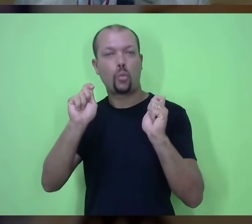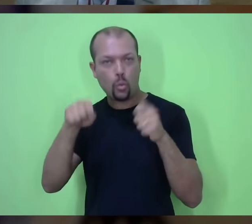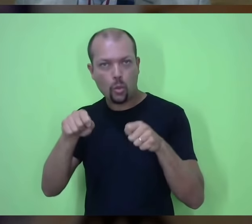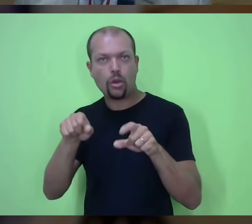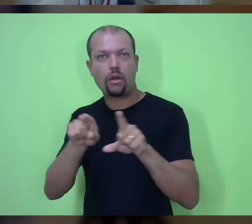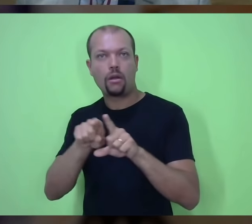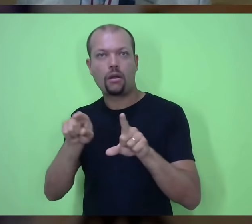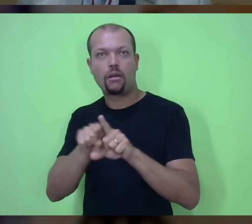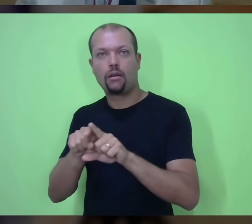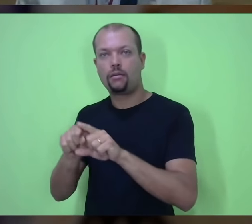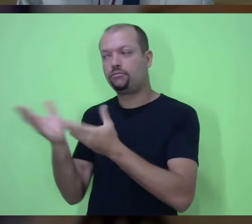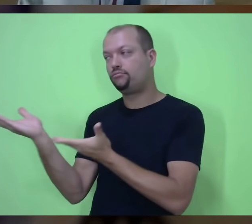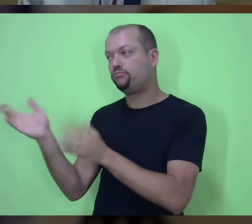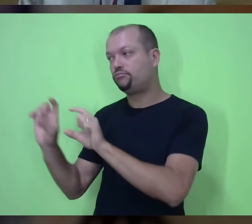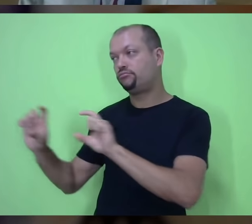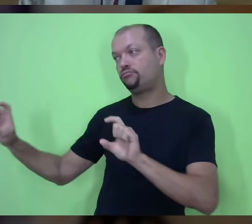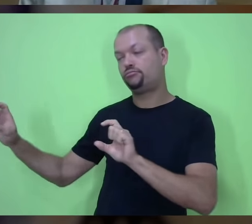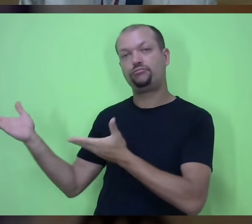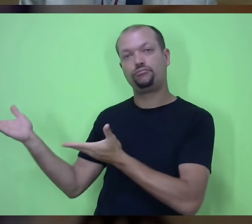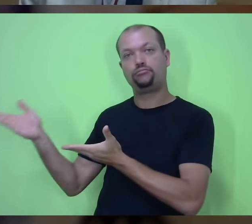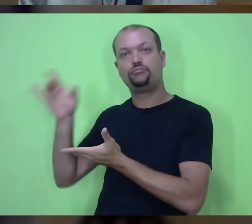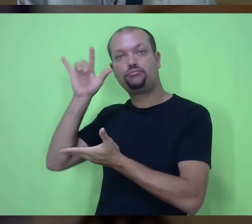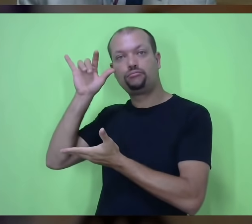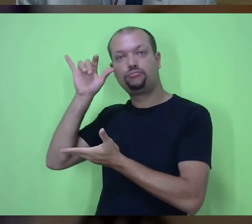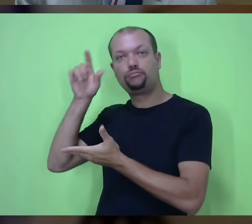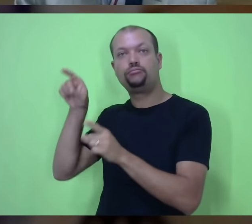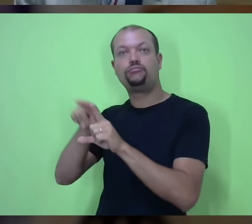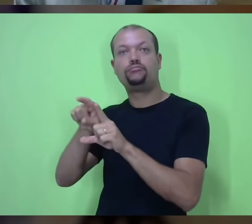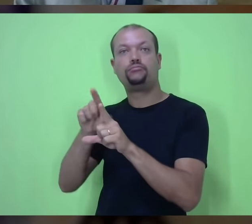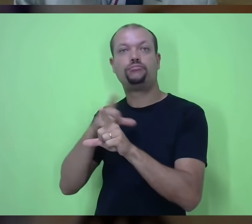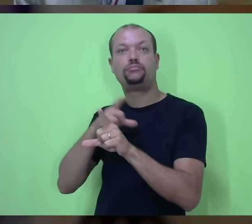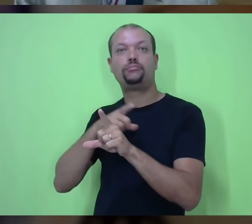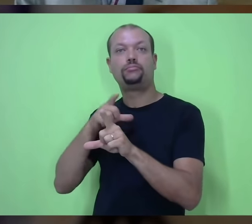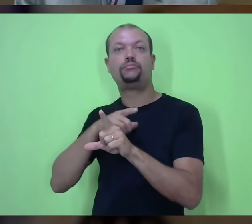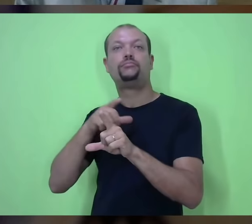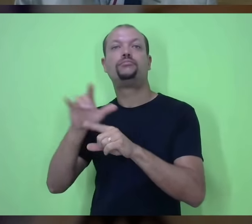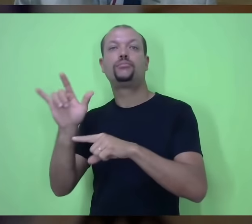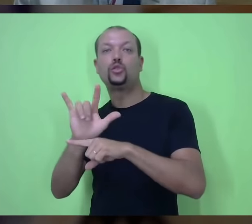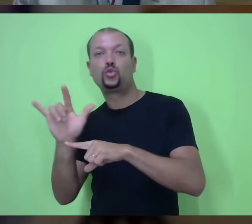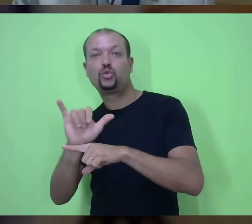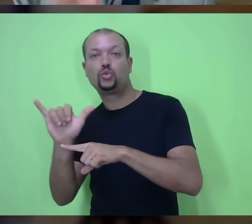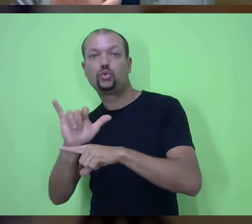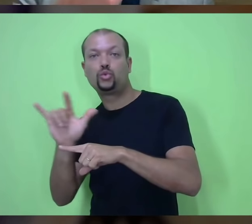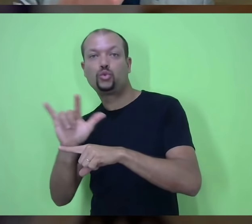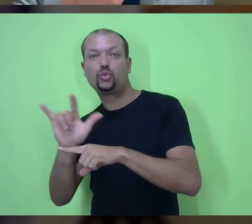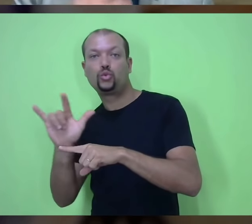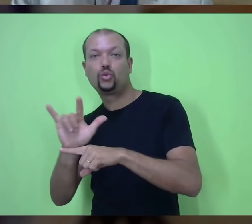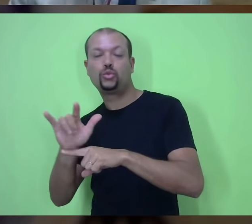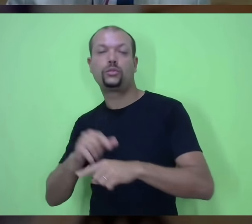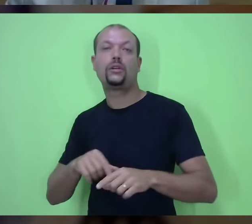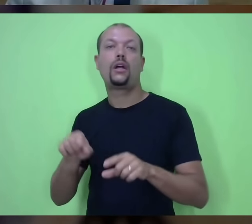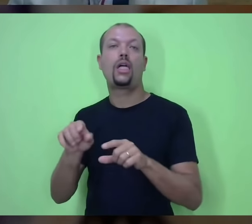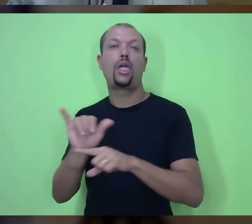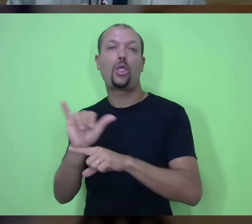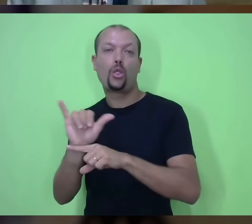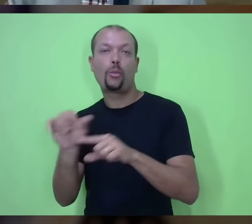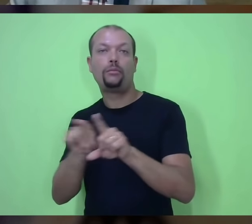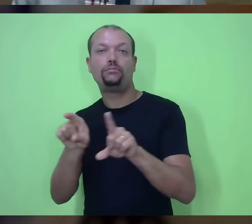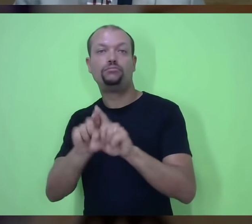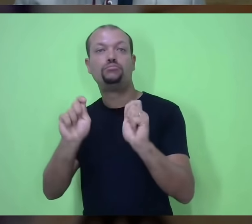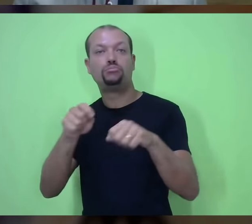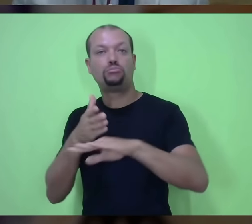Instagram. Esse é o nosso perfil do Instagram, também aqui do YouTube. E você pode nos seguir ali e desse grupo,